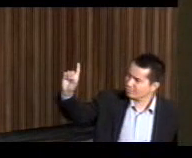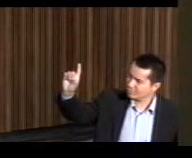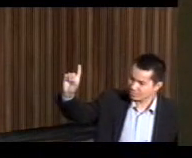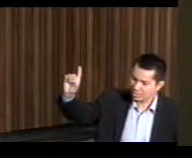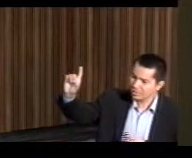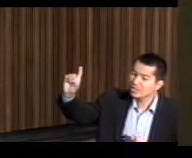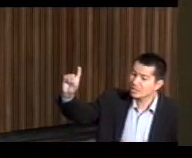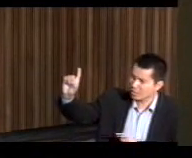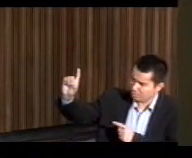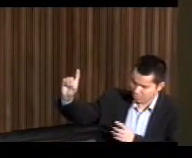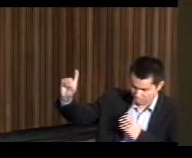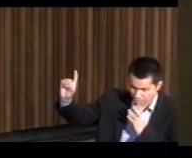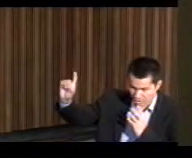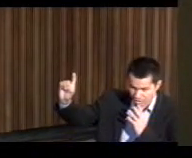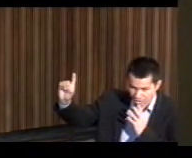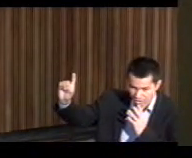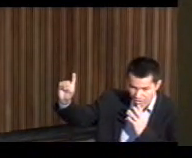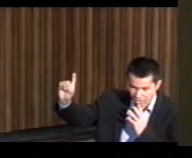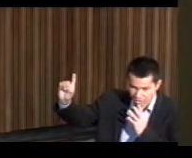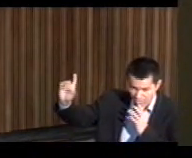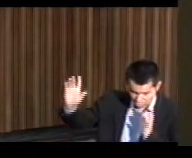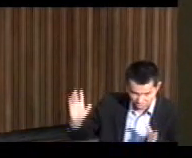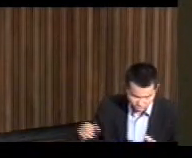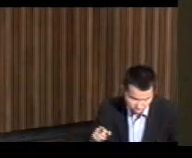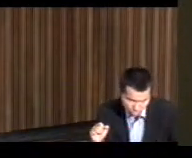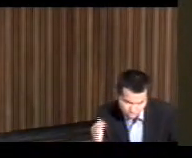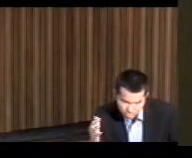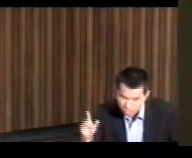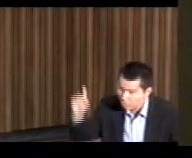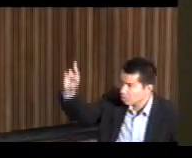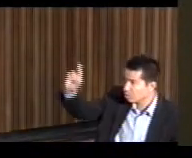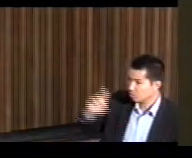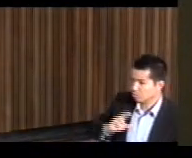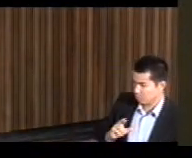Já aconteceu isso com você? Já aconteceu comigo.